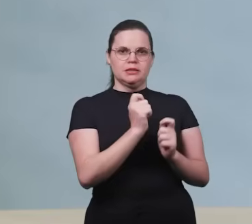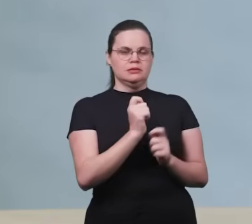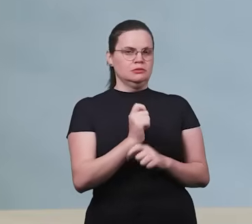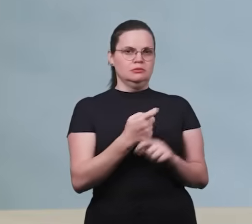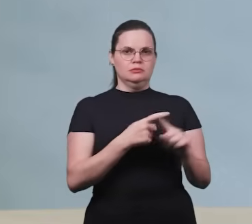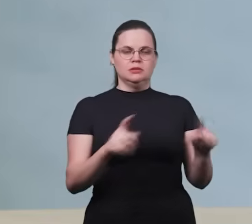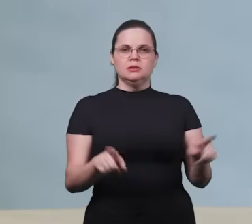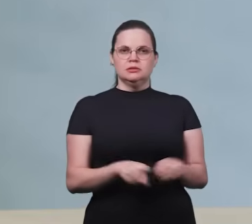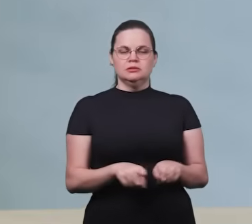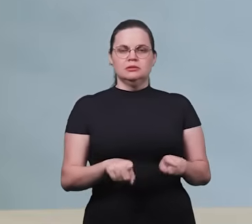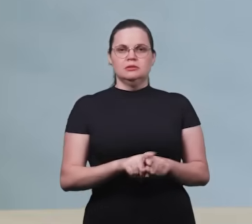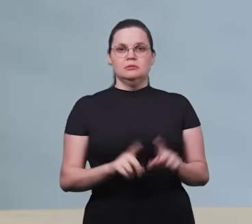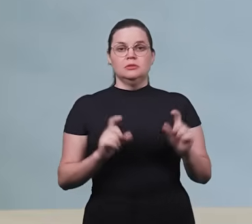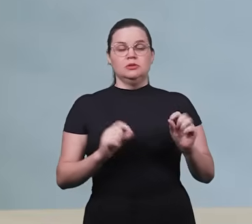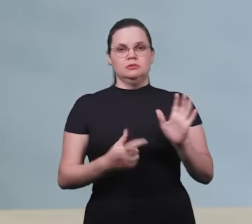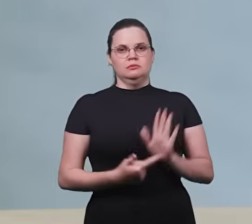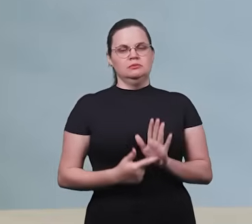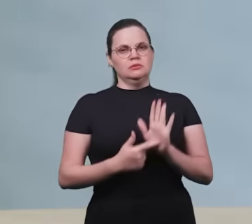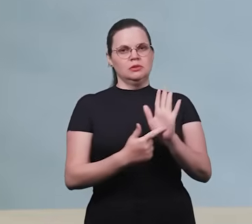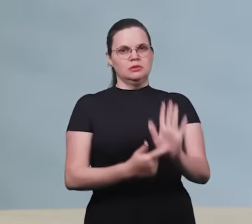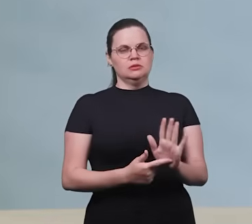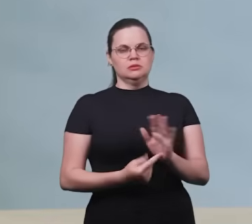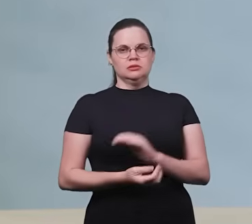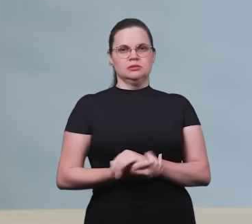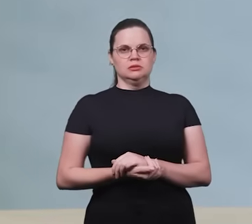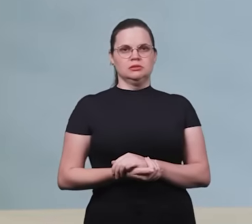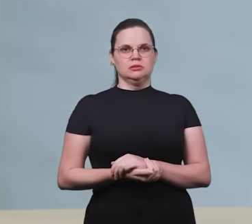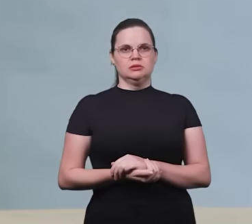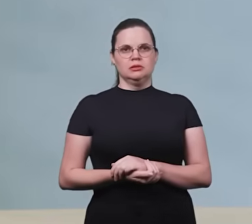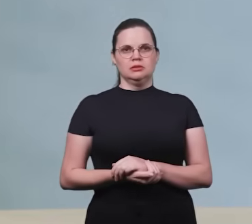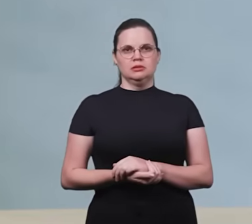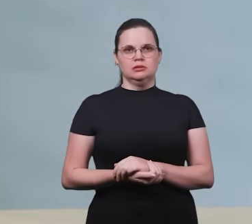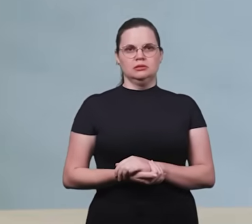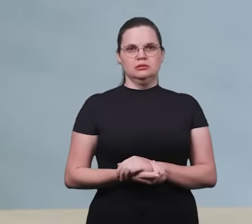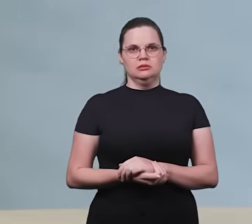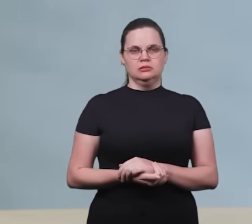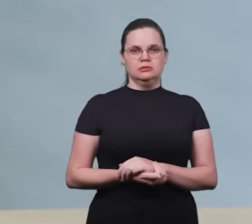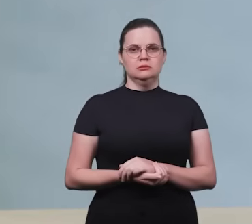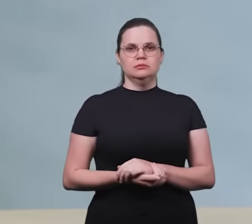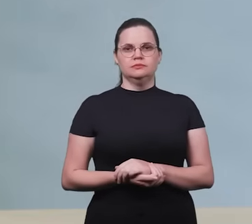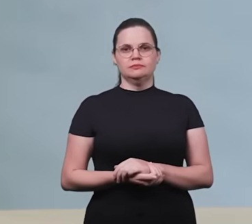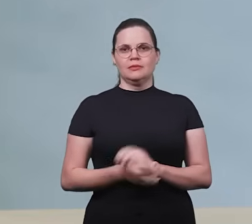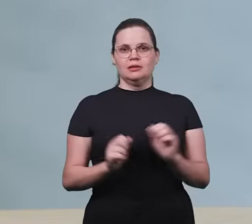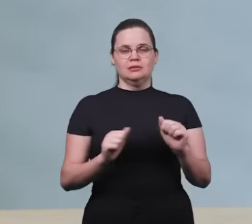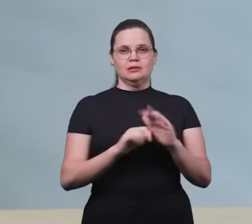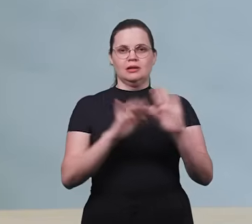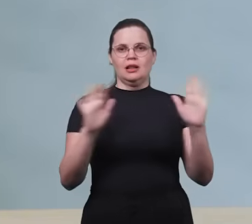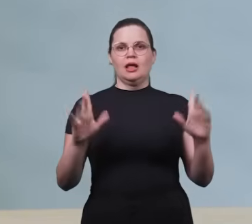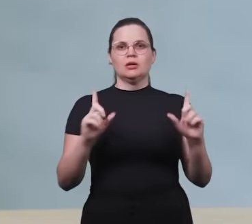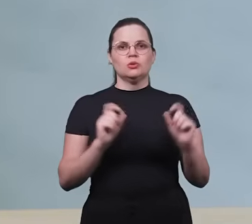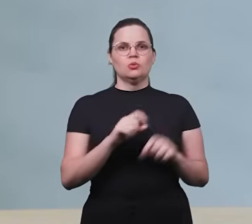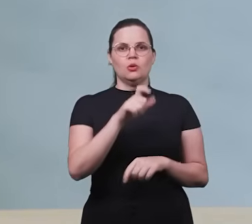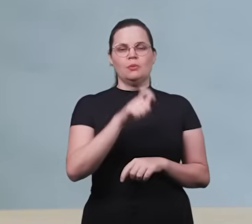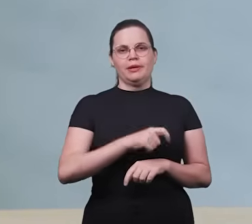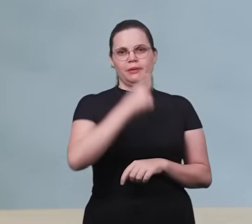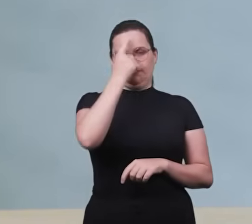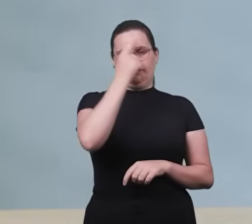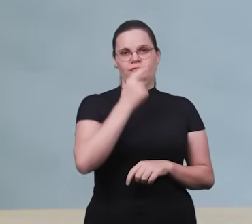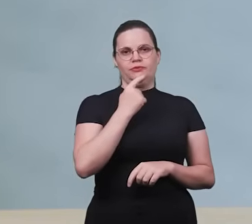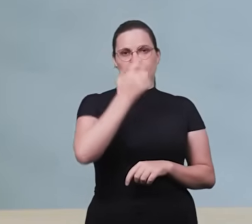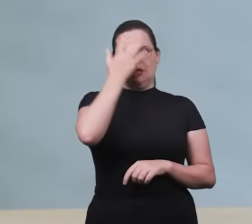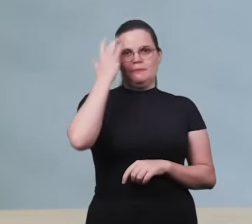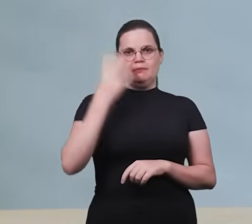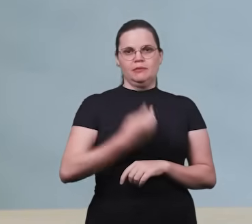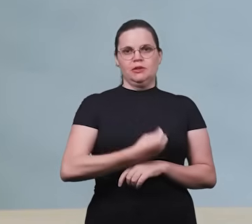símbolo vivo e verdadeiro daquilo que um homem é antes do encontro com a revelação que é